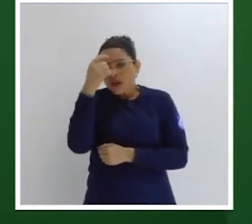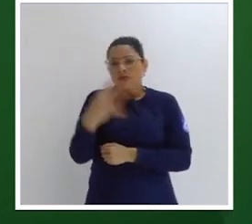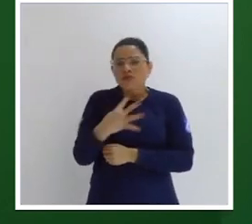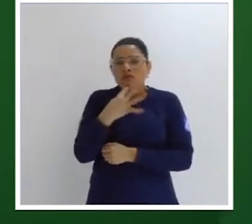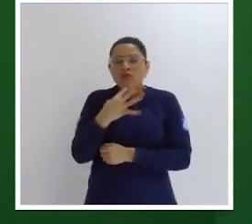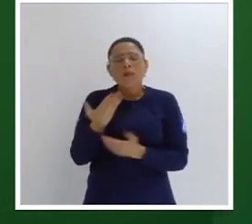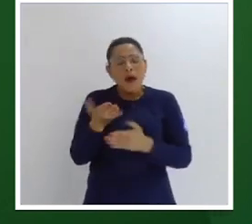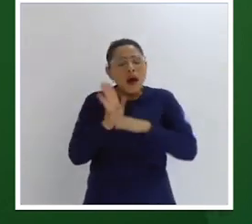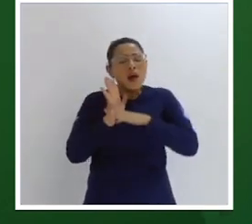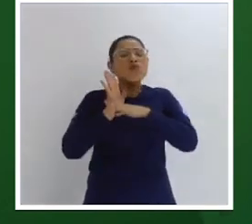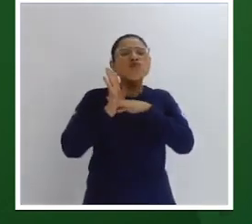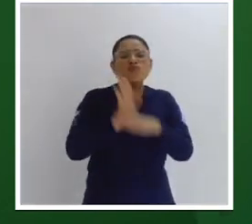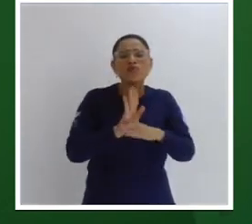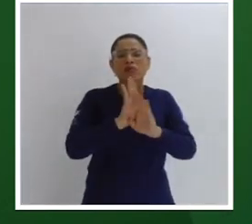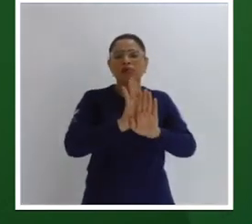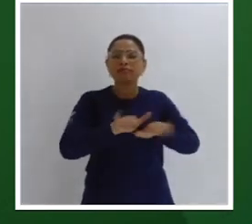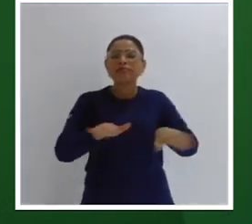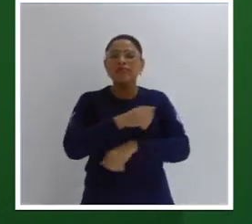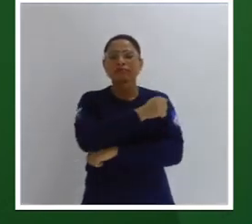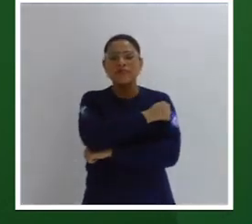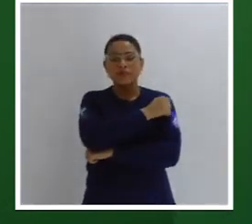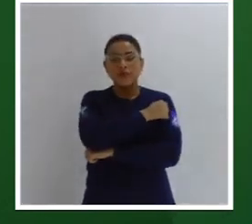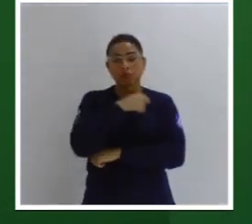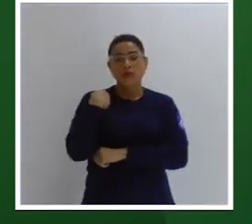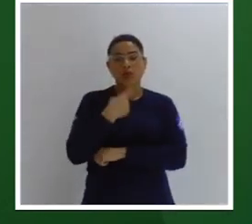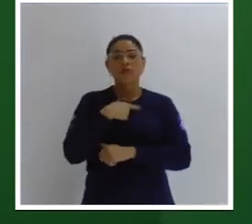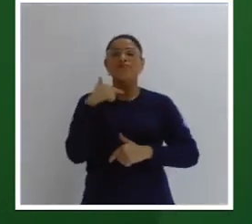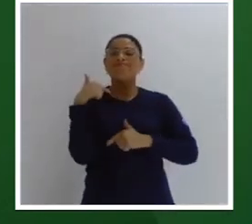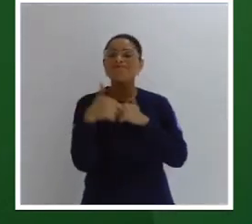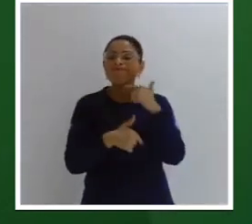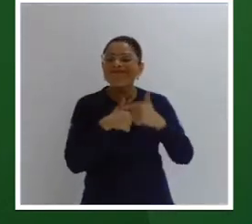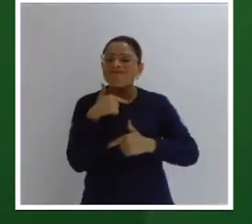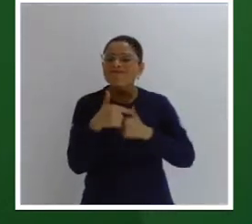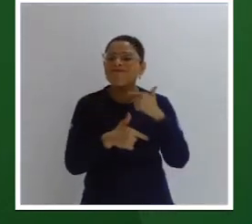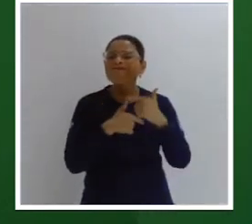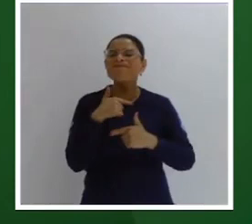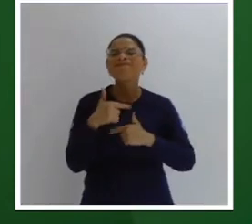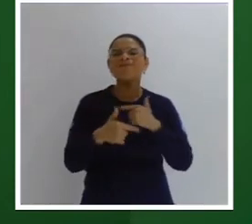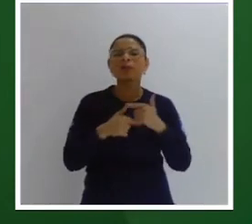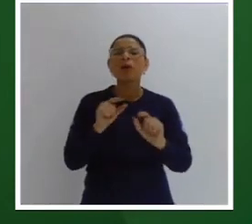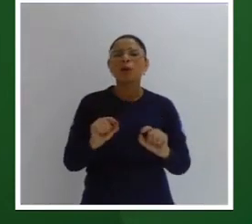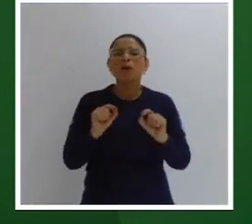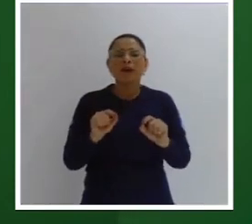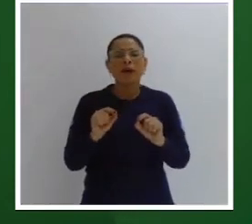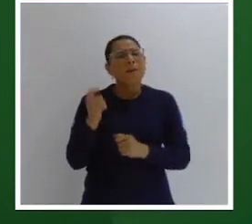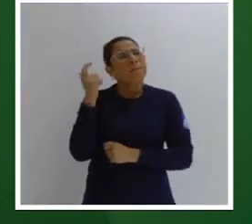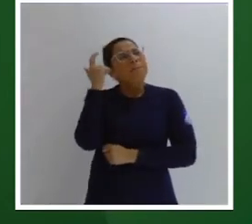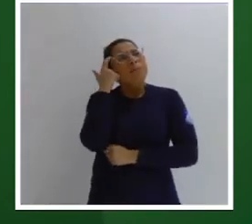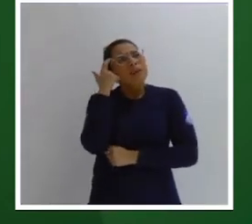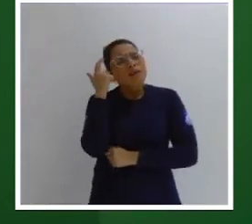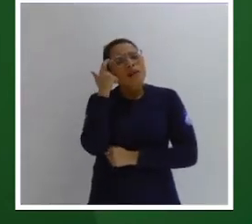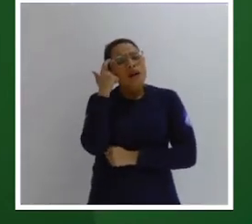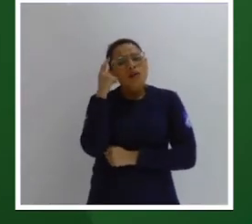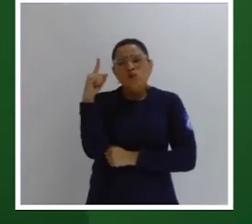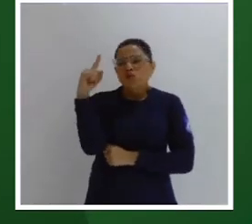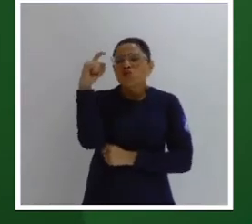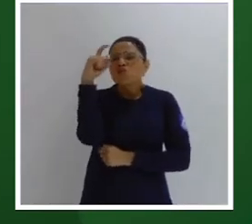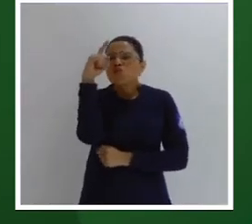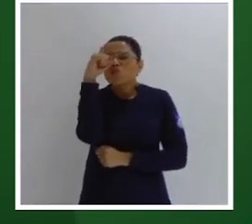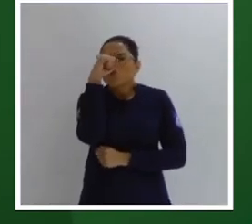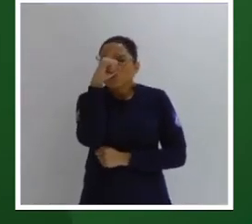ajudar os alunos a gente trabalha muito com eles que a gente não deve ficar pensando na dificuldade